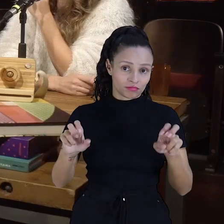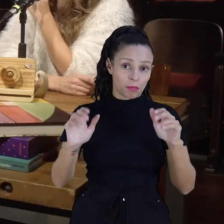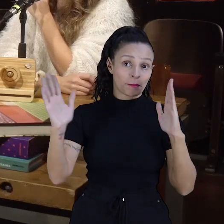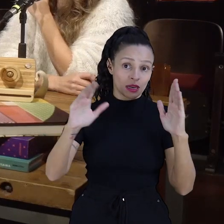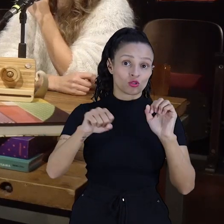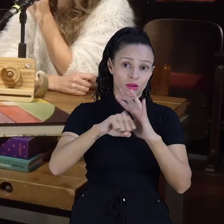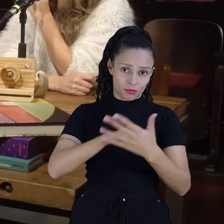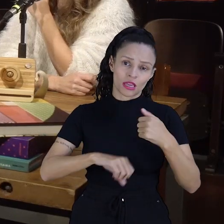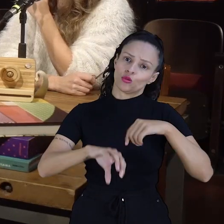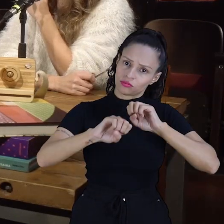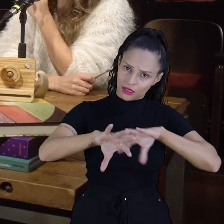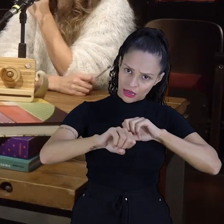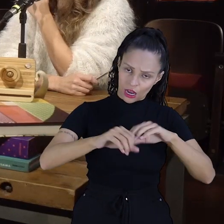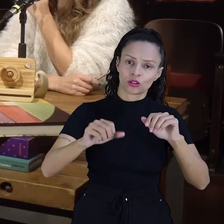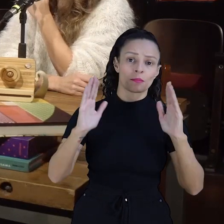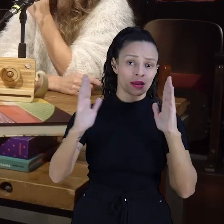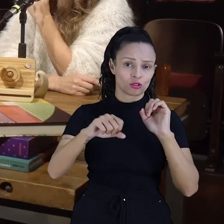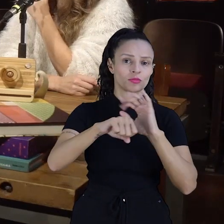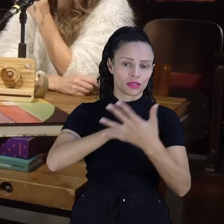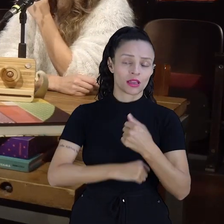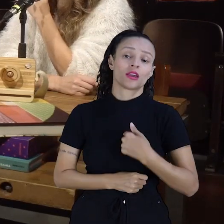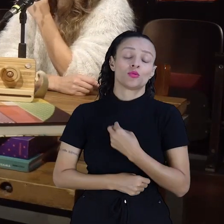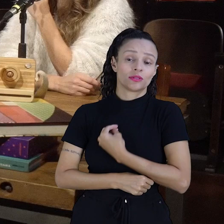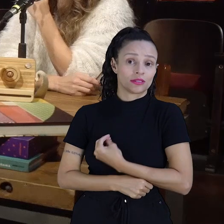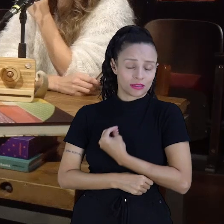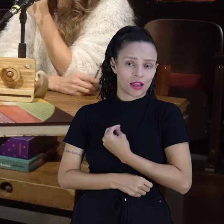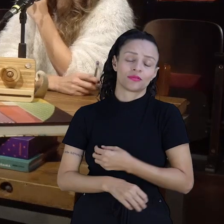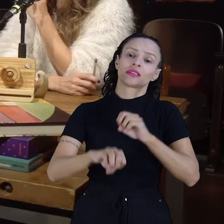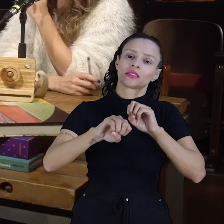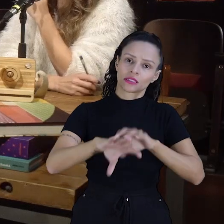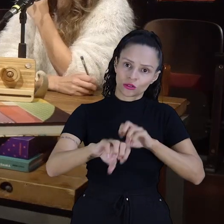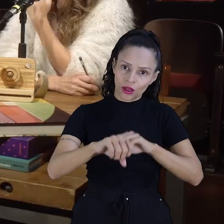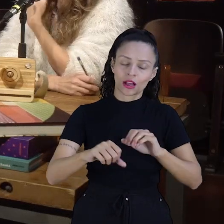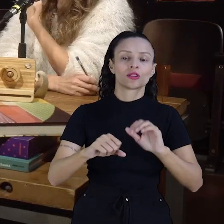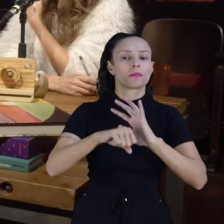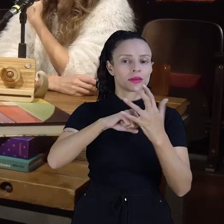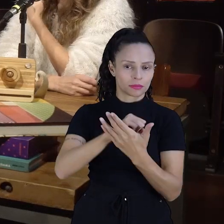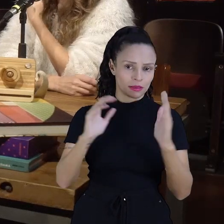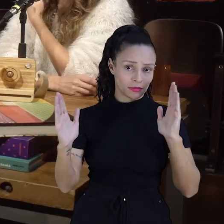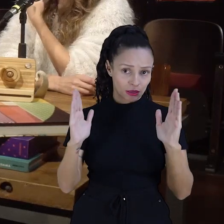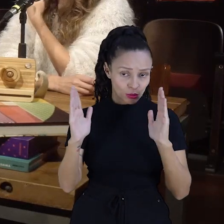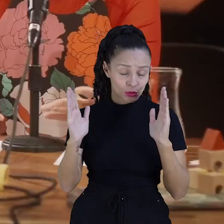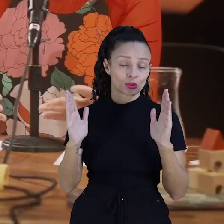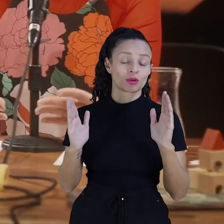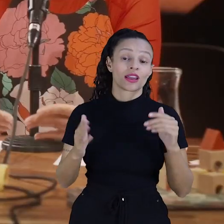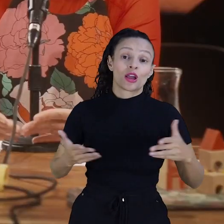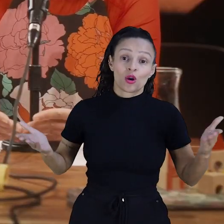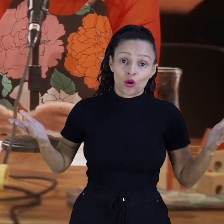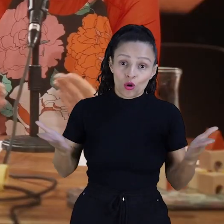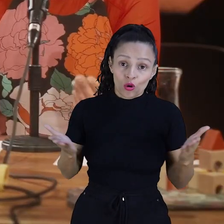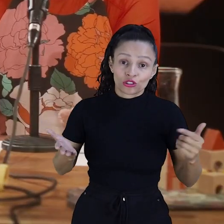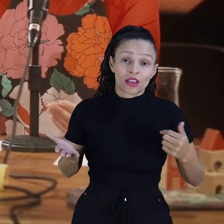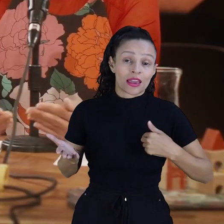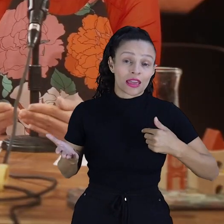período da pandemia. Eu dei aula no período da pandemia. Eu estava dando aula no período da pandemia. E